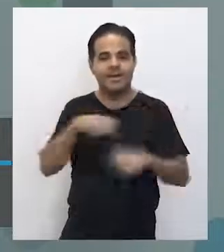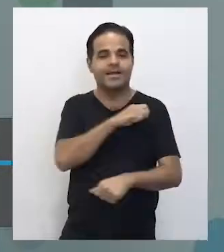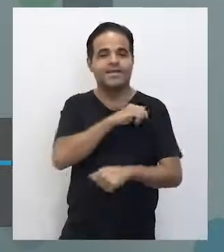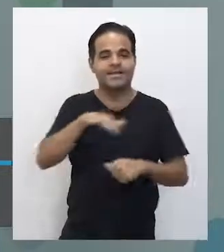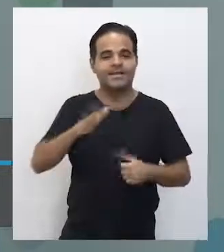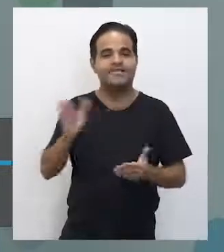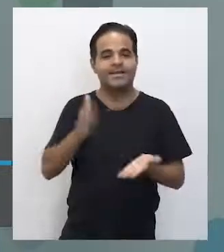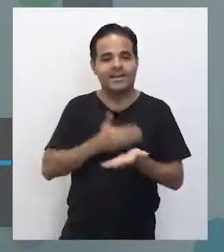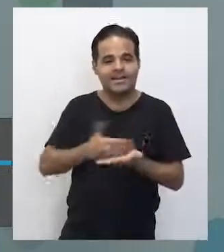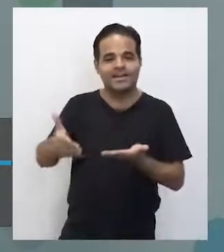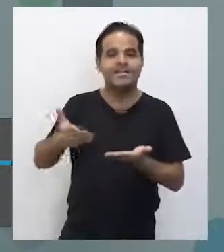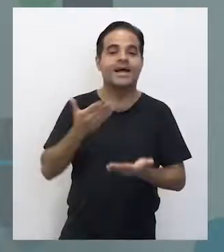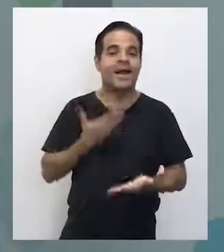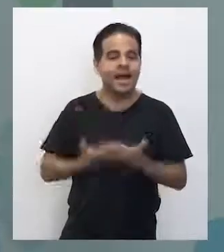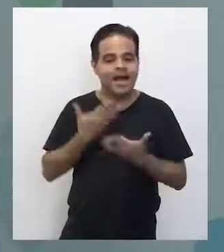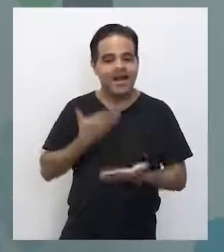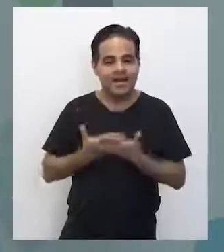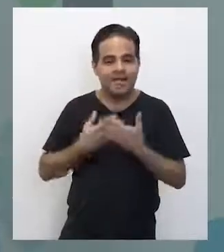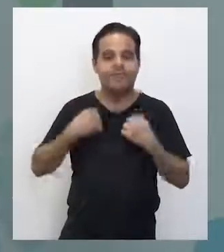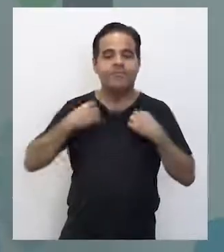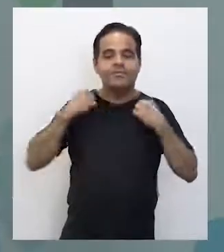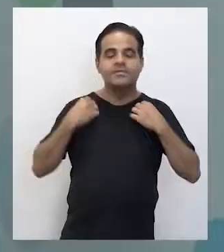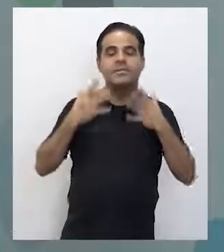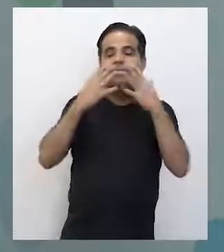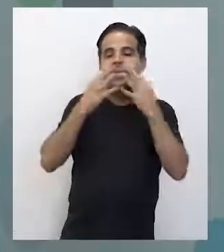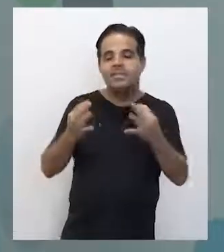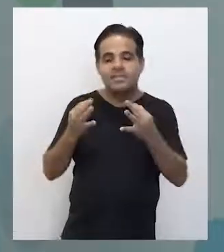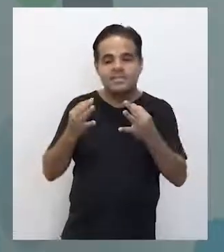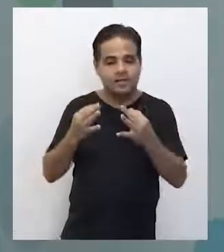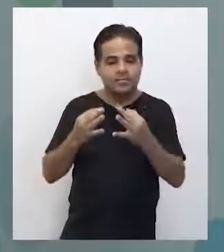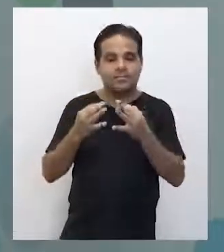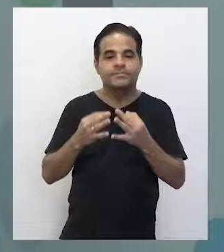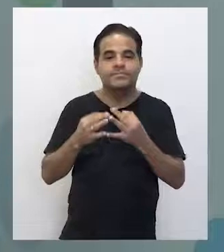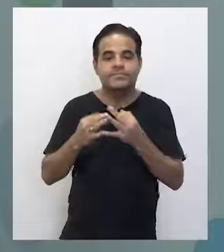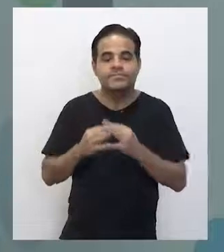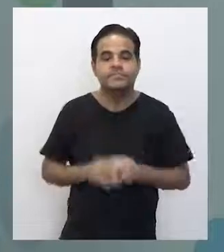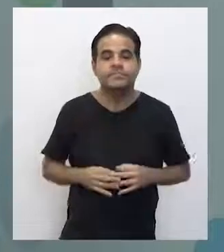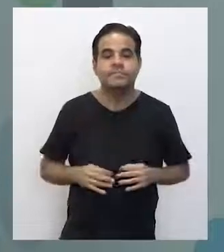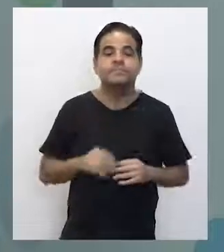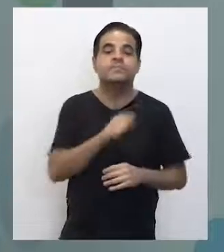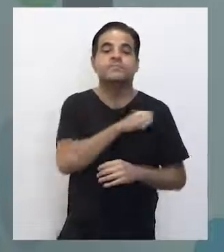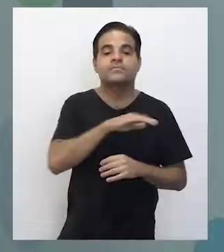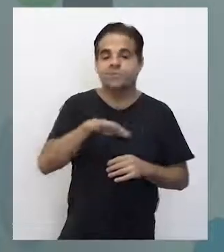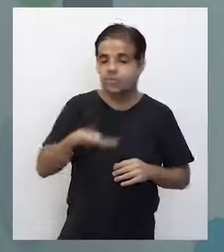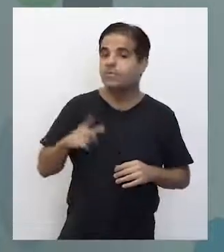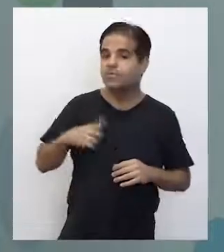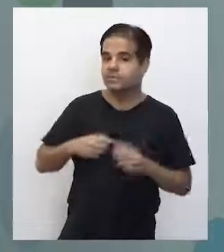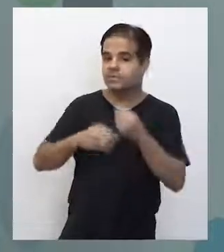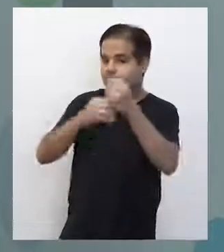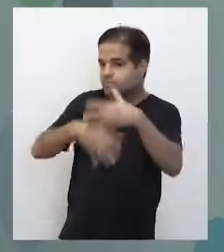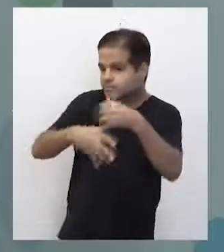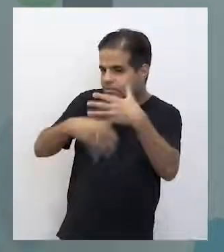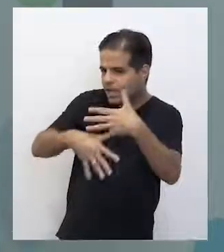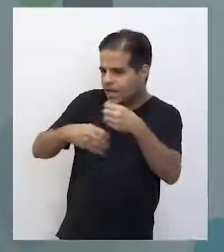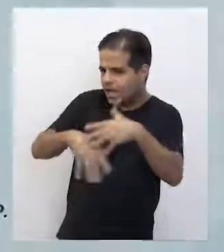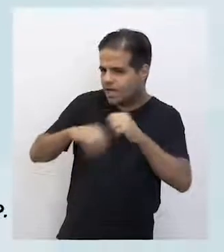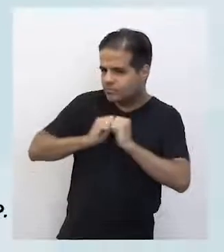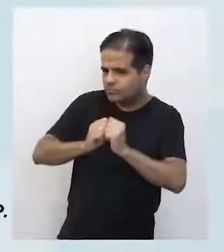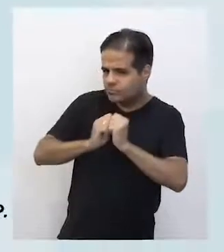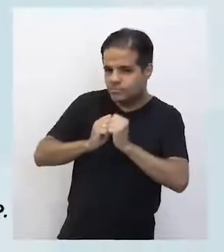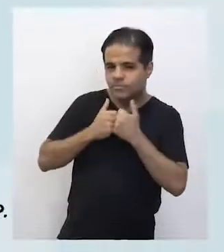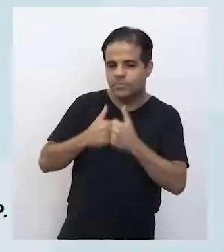Bora começar a aula. Bom, presta atenção, professores e alunos que estão aí no chatinho com os